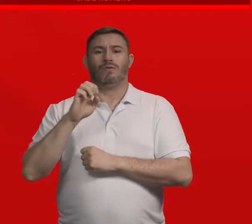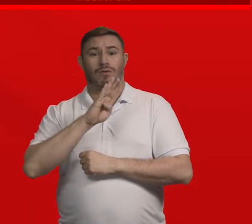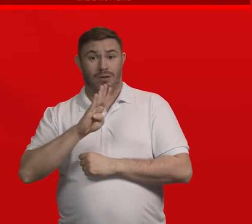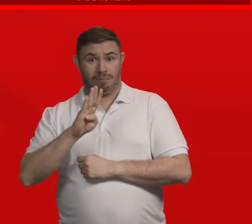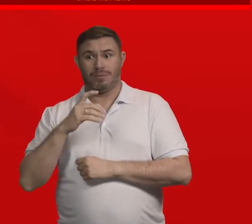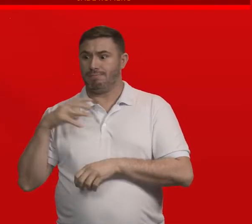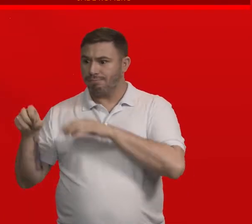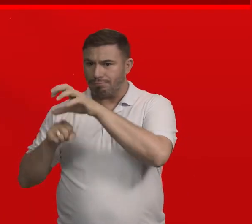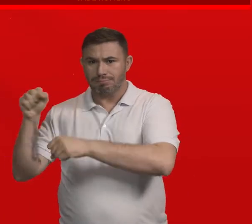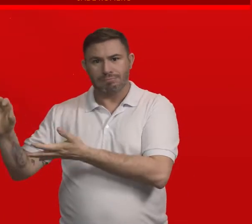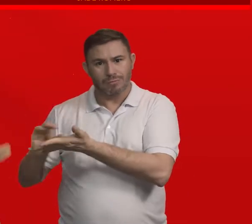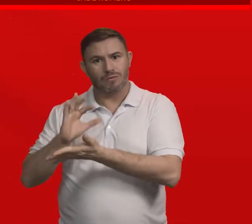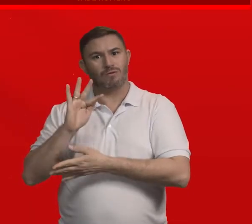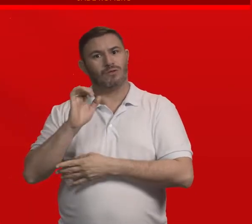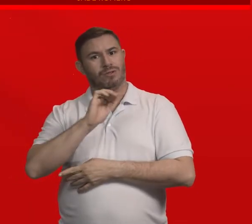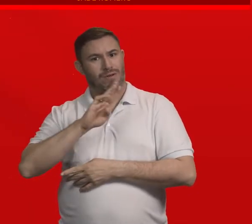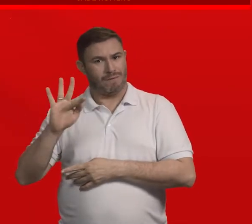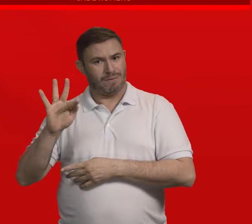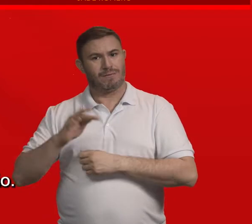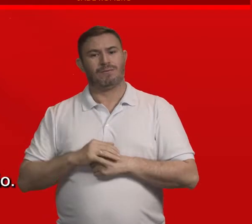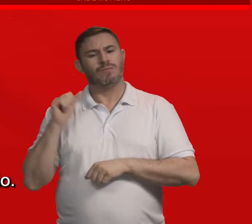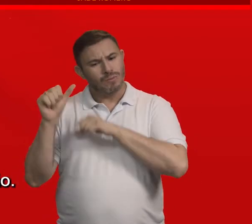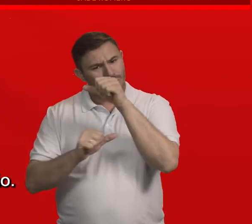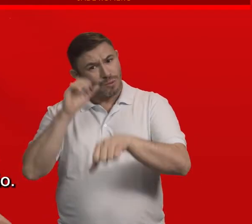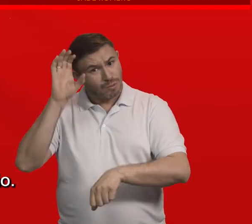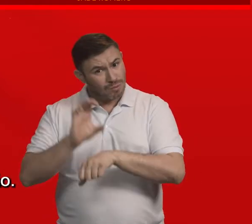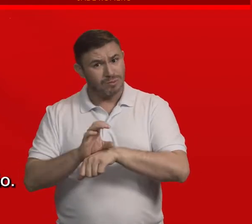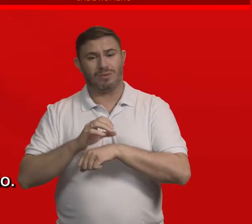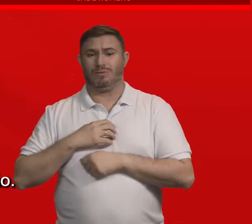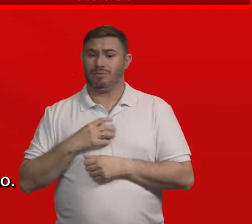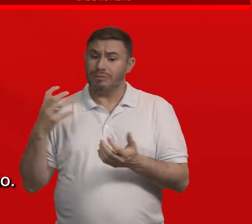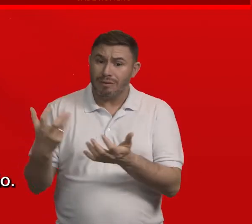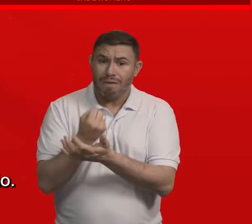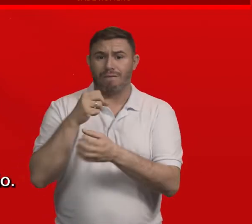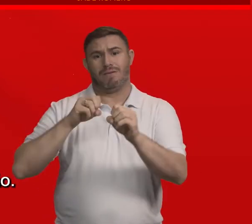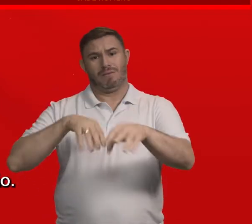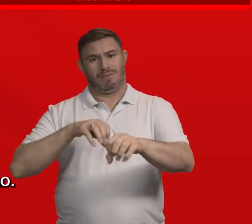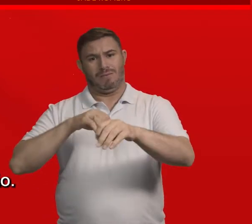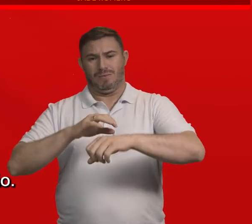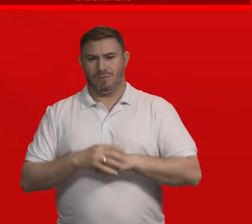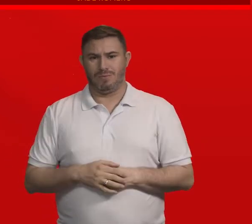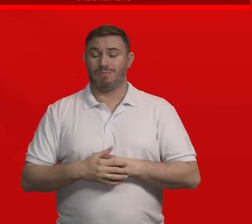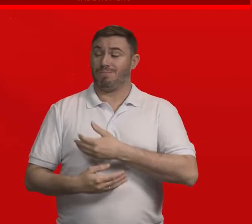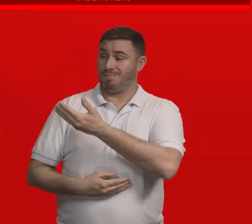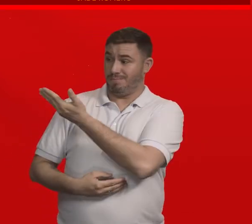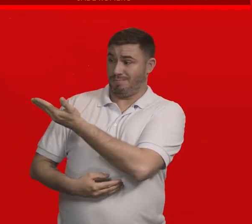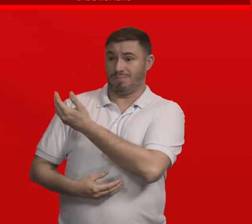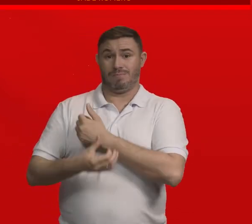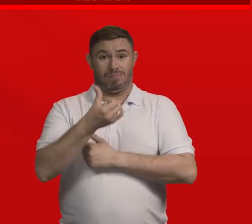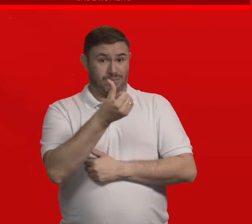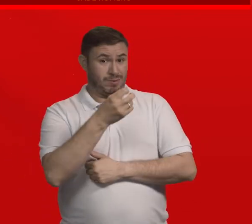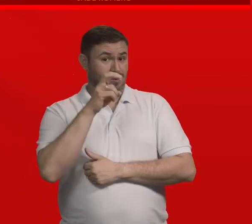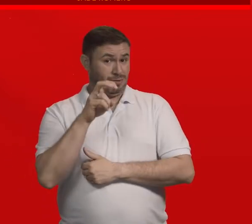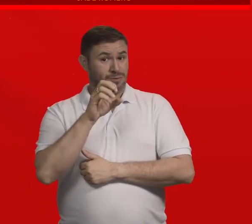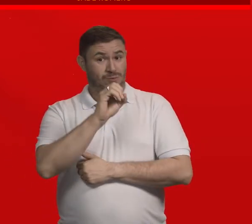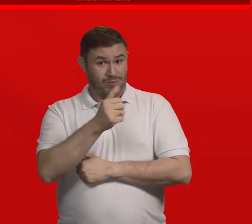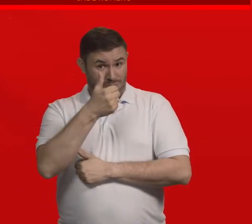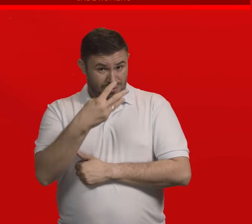Fundeb e resgatou os precatórios do Fundeb. Mudamos a Constituição para salvar a educação. Professor